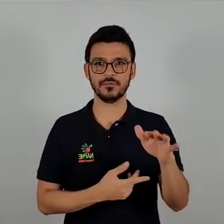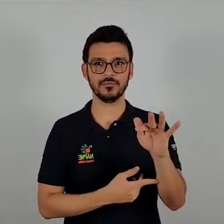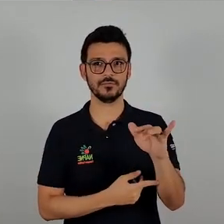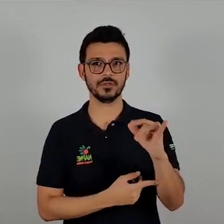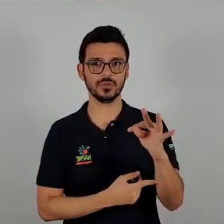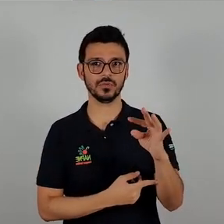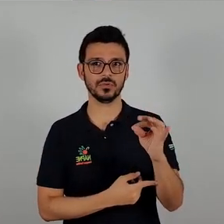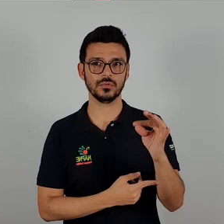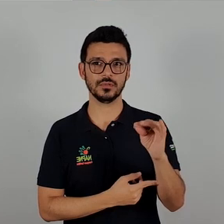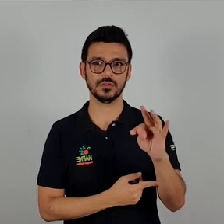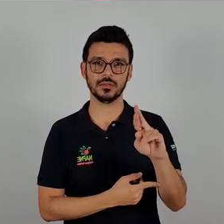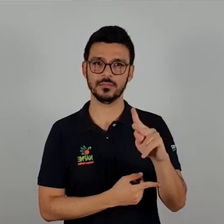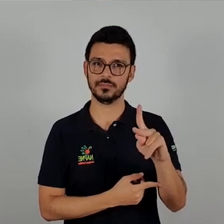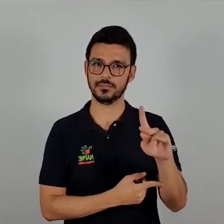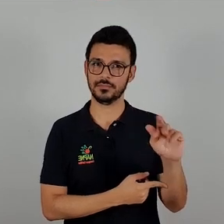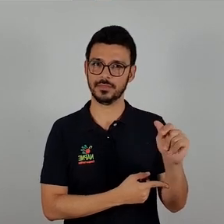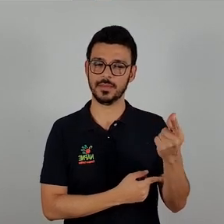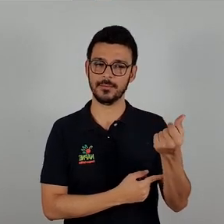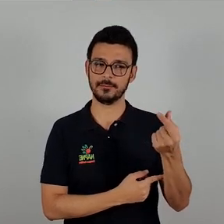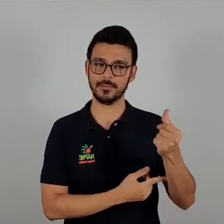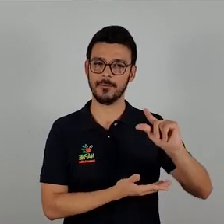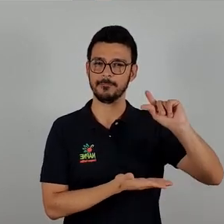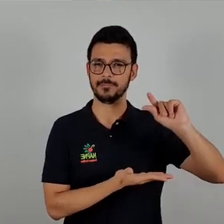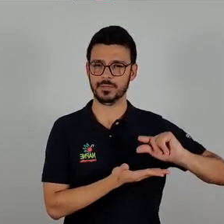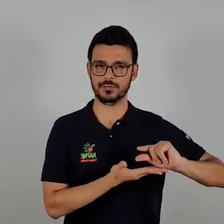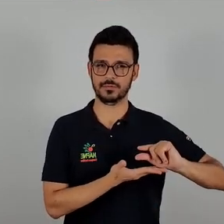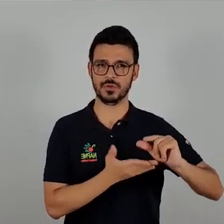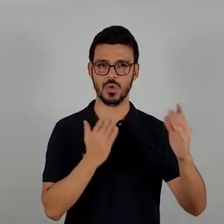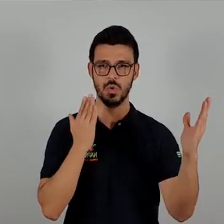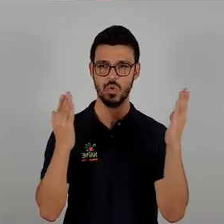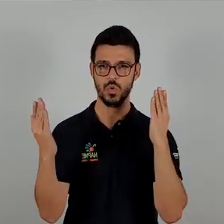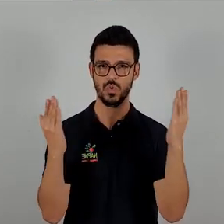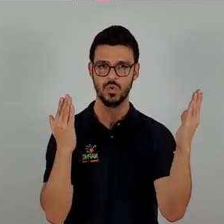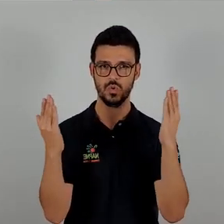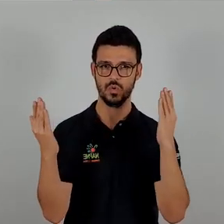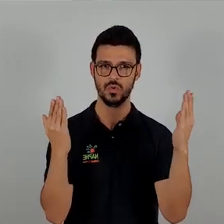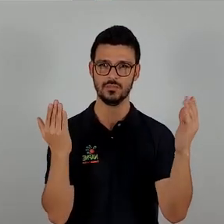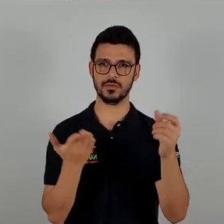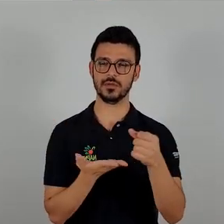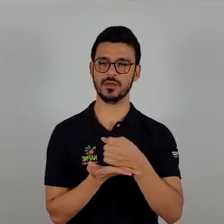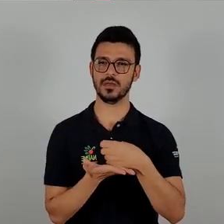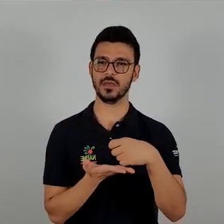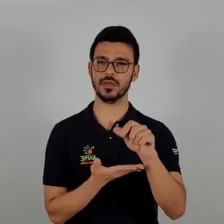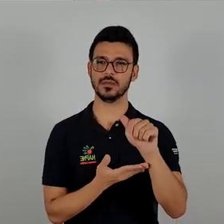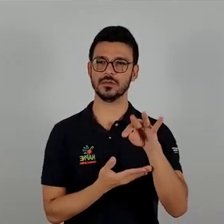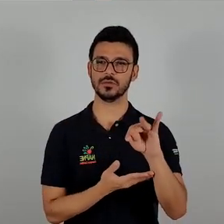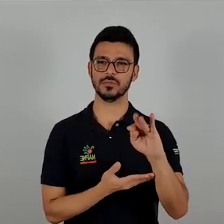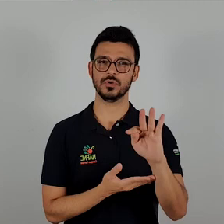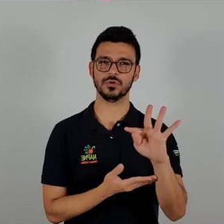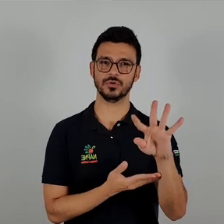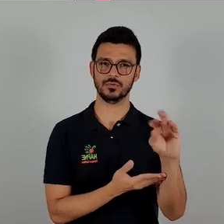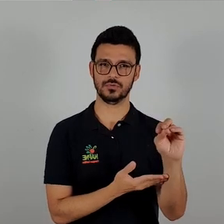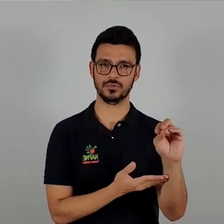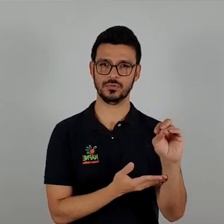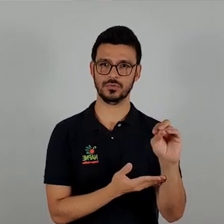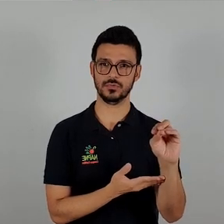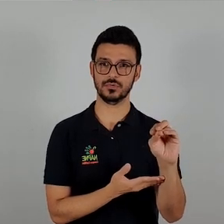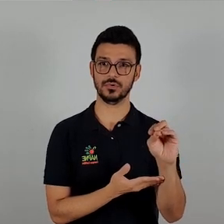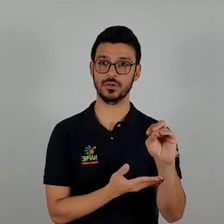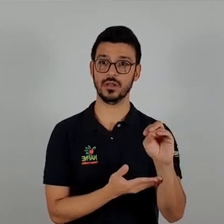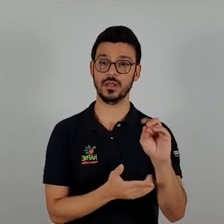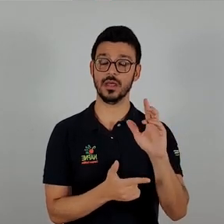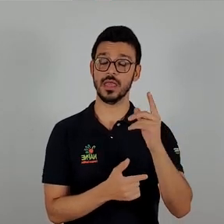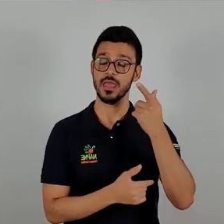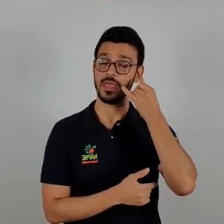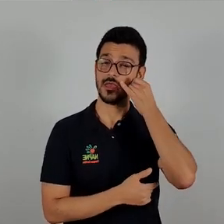nesse aspecto, né? Porque nos tratamentos anteriores, né, que eu não conhecia a fitoterapia, eu usado